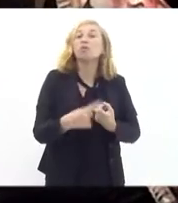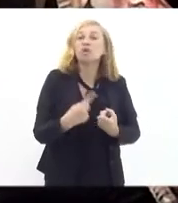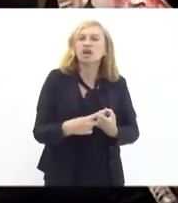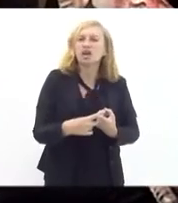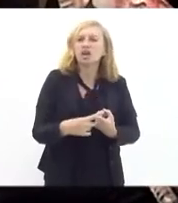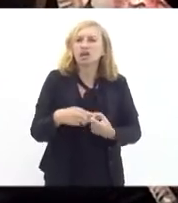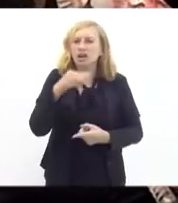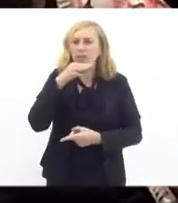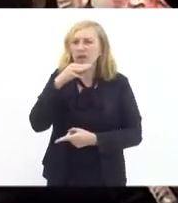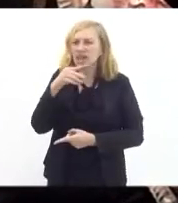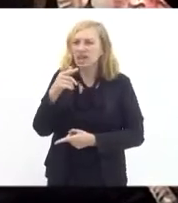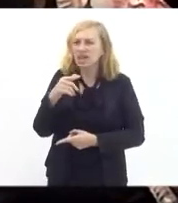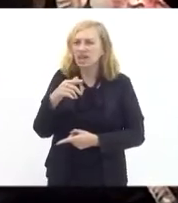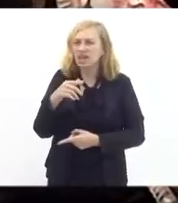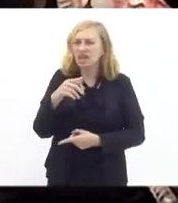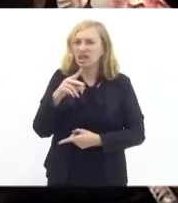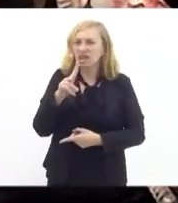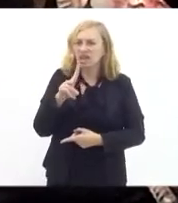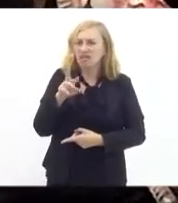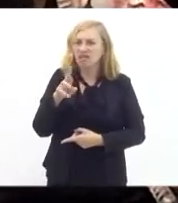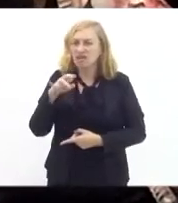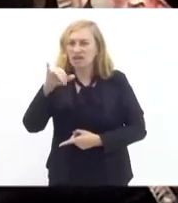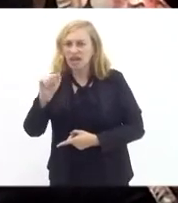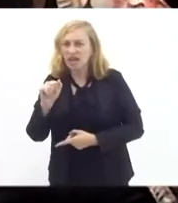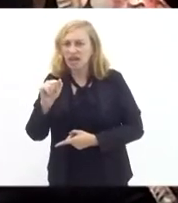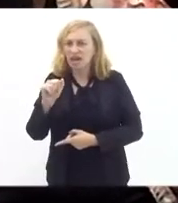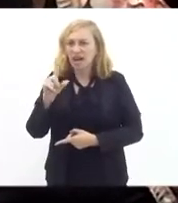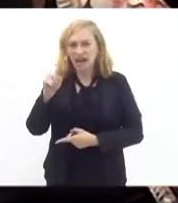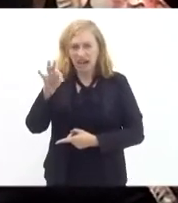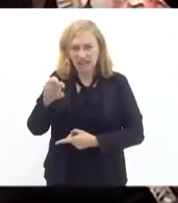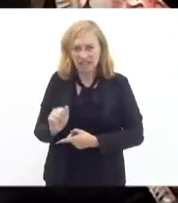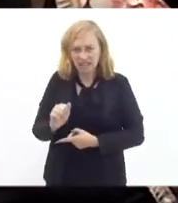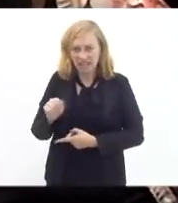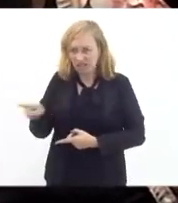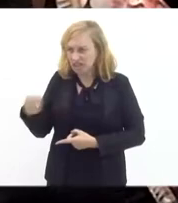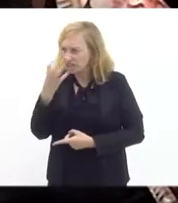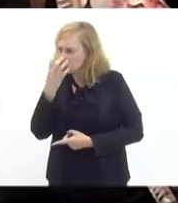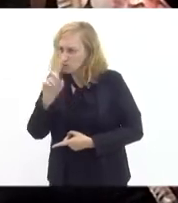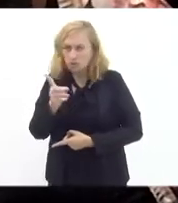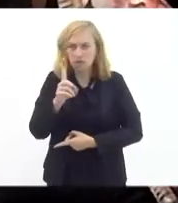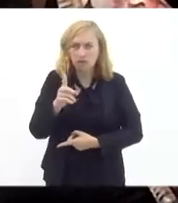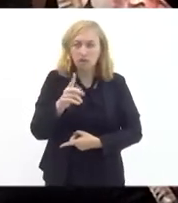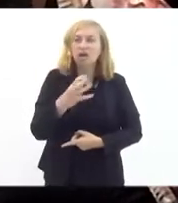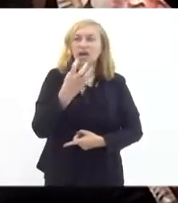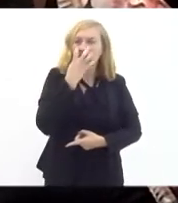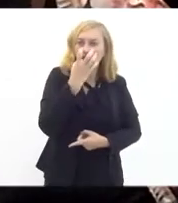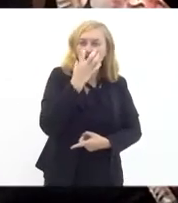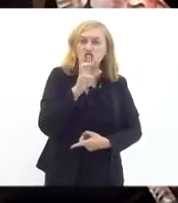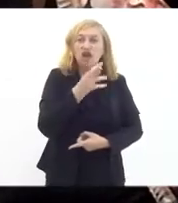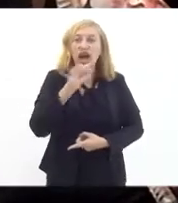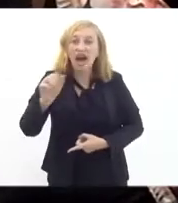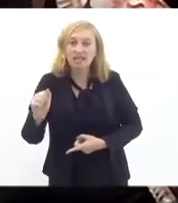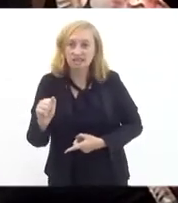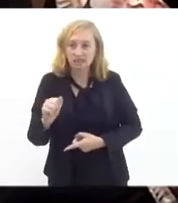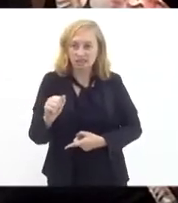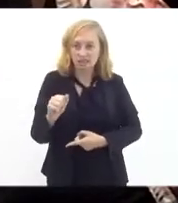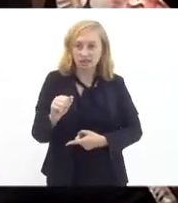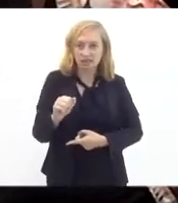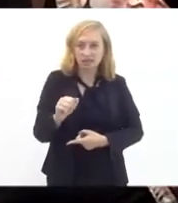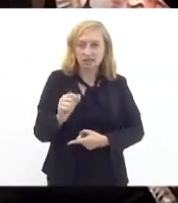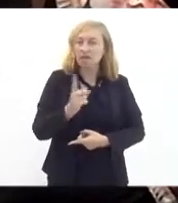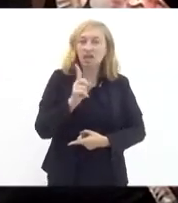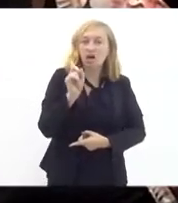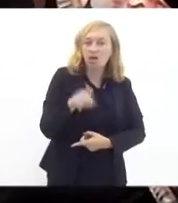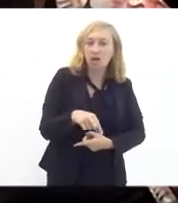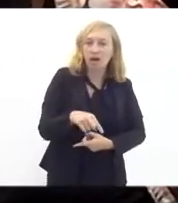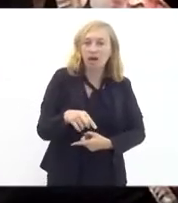não tem só vira-lata, não. Lá na Suípa, não tem só vira-lata, não. Tem cachorro de raça. Cachorro de raça não é